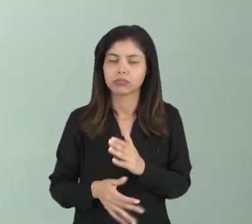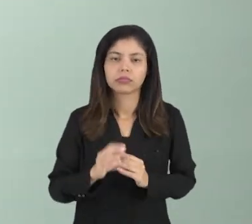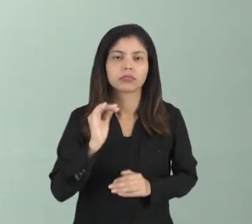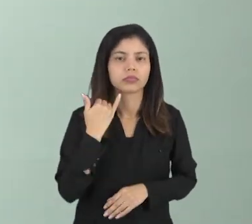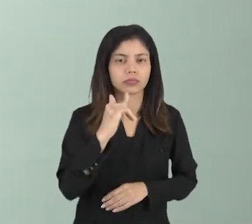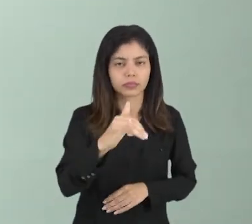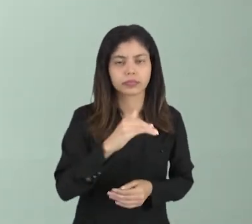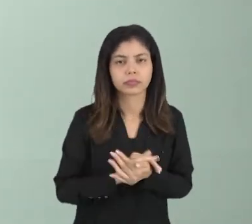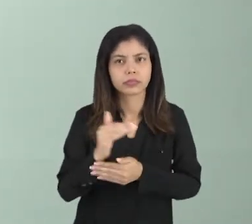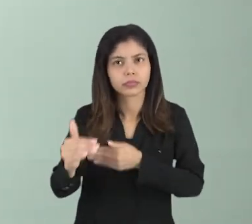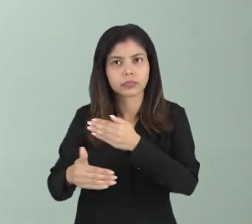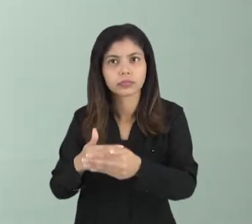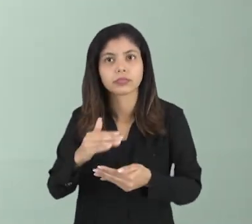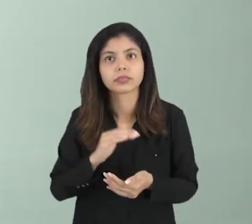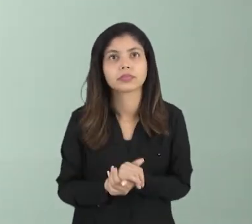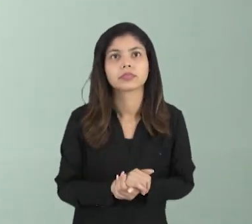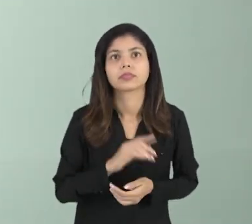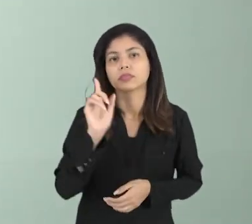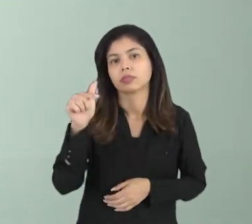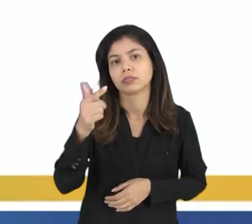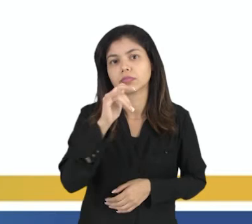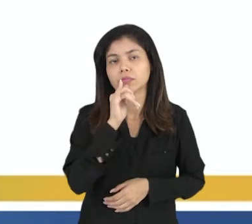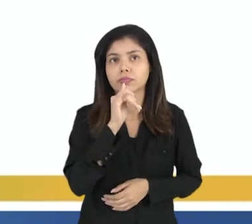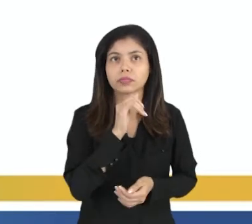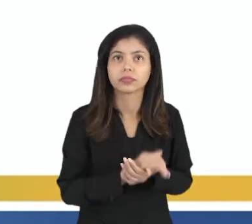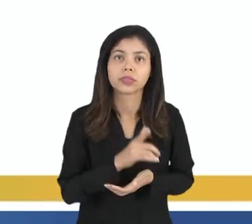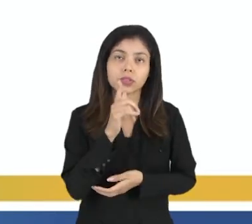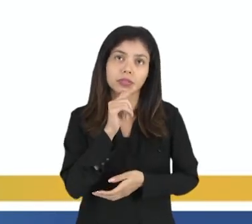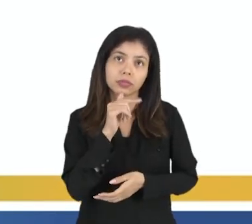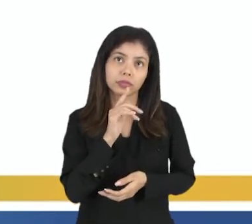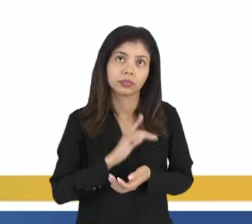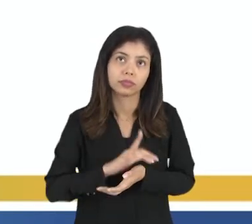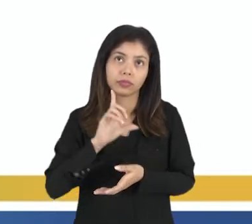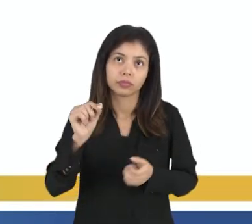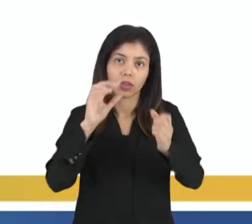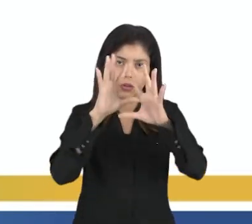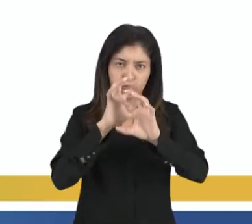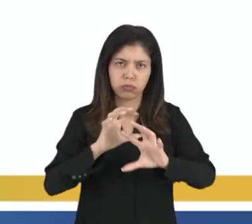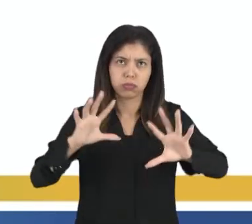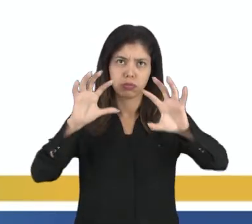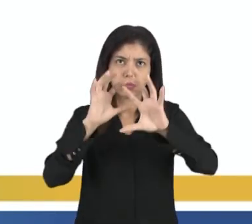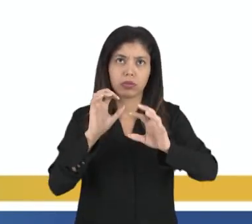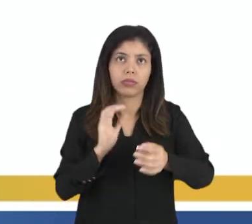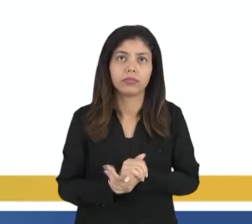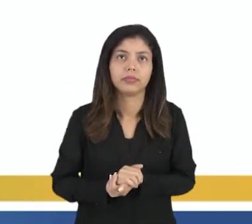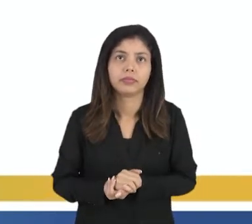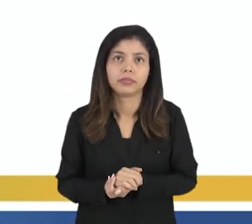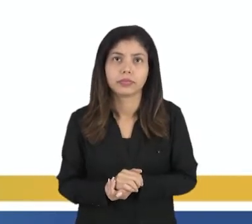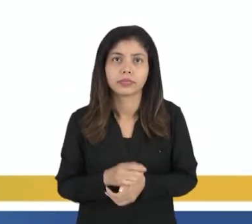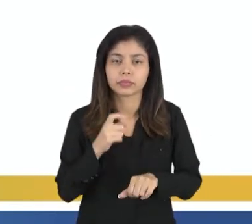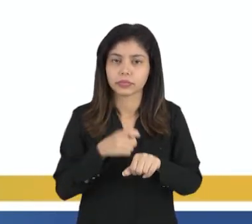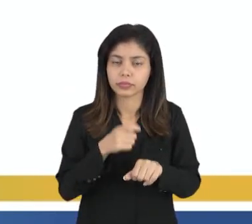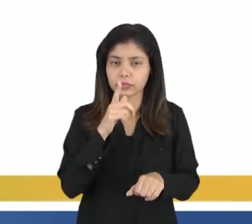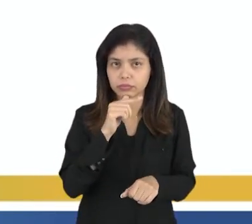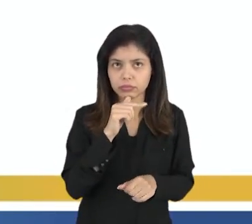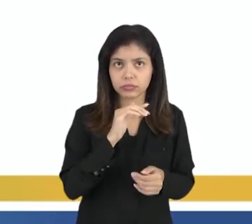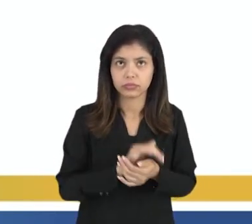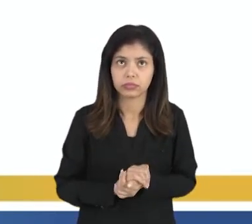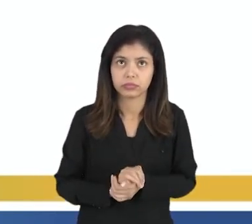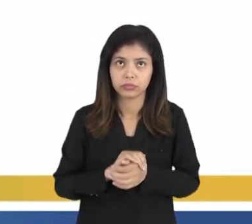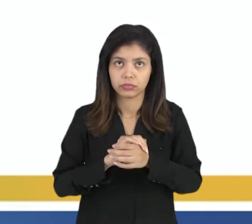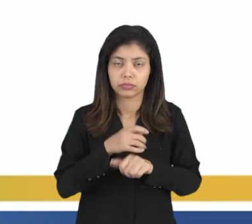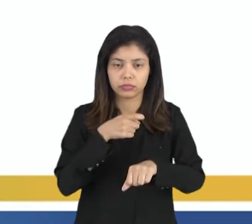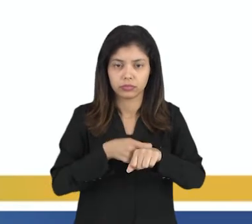energética ali naquele processo. Tá? Outro exemplo aqui é a água, né? Saindo de vapor, líquido, depois